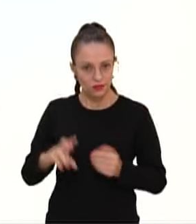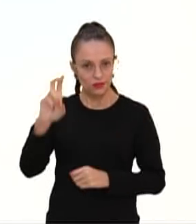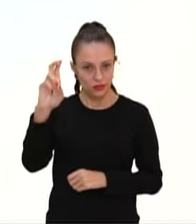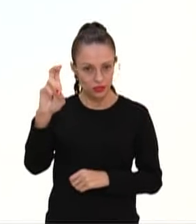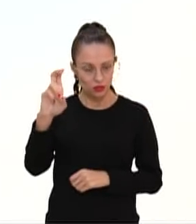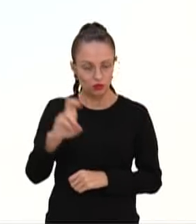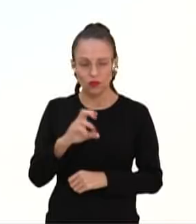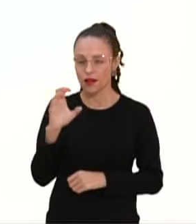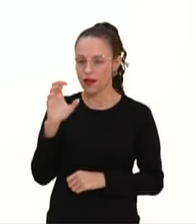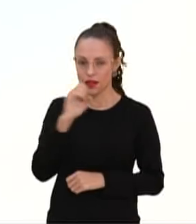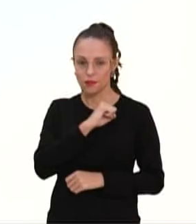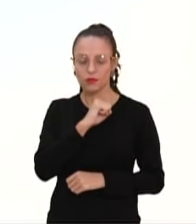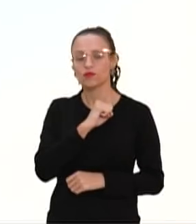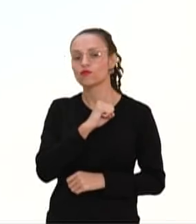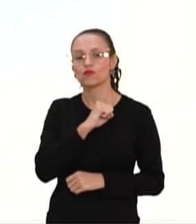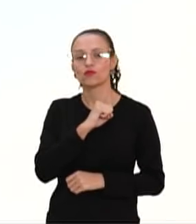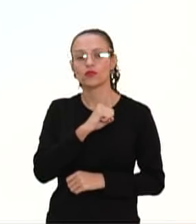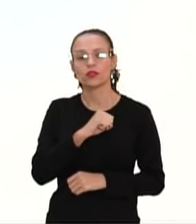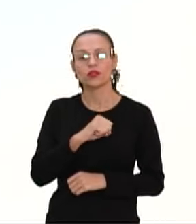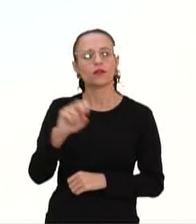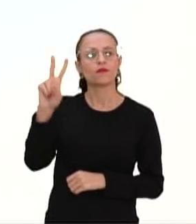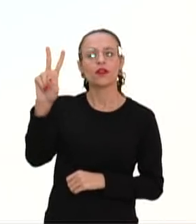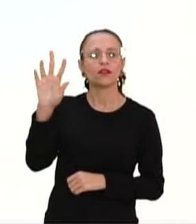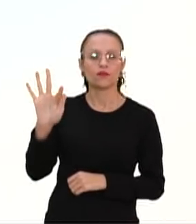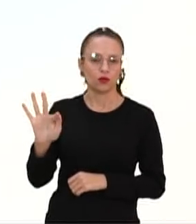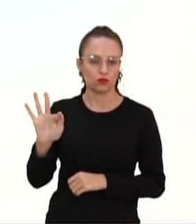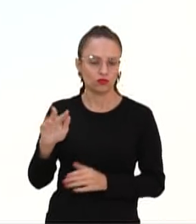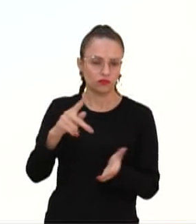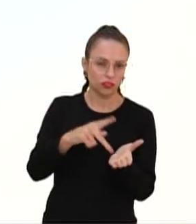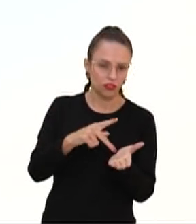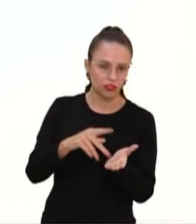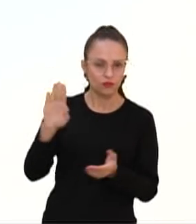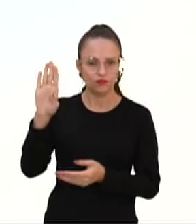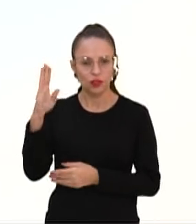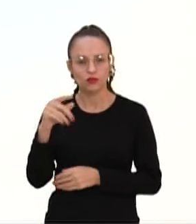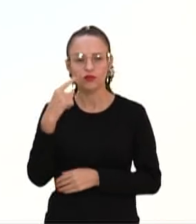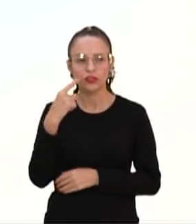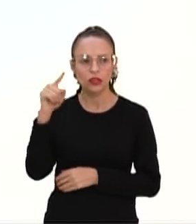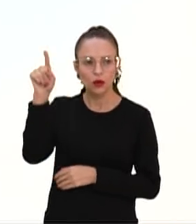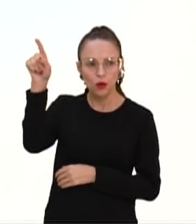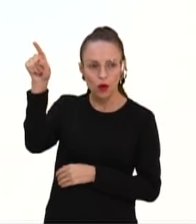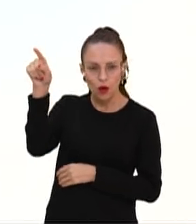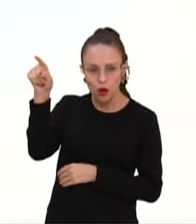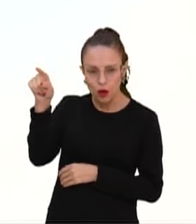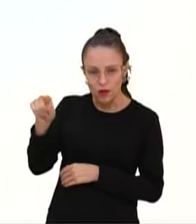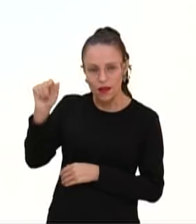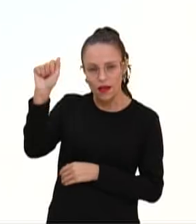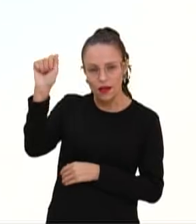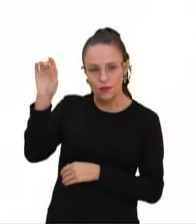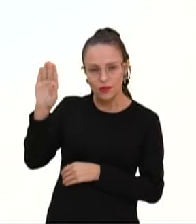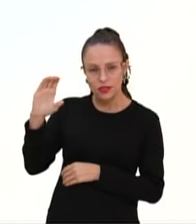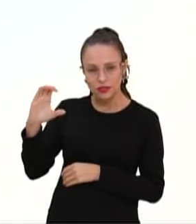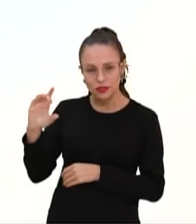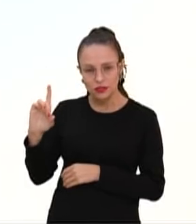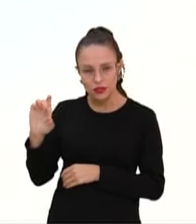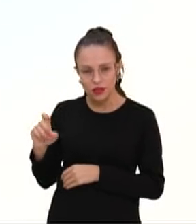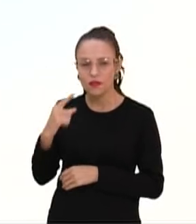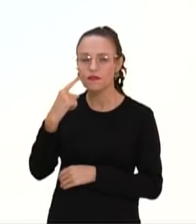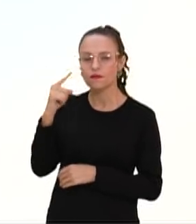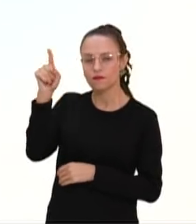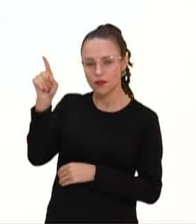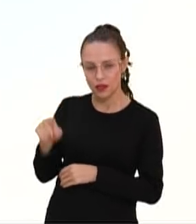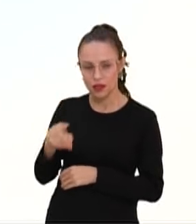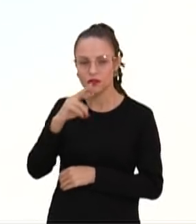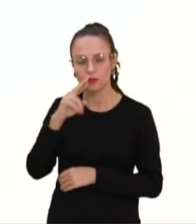5, rapidão aqui, verdadeiro ou falso? Você vai olhar cada um dos itens, olhar a resposta que foi indicada e